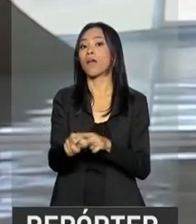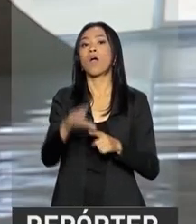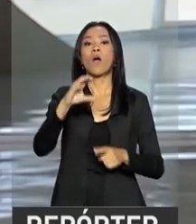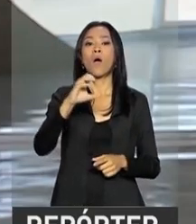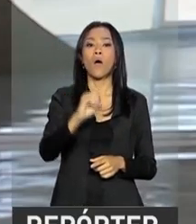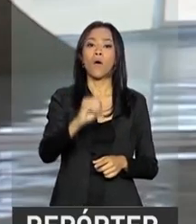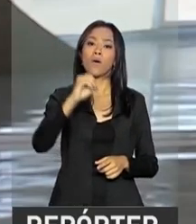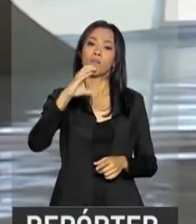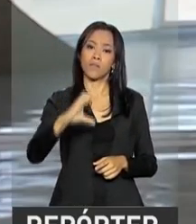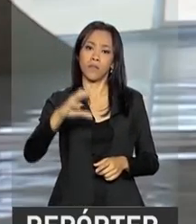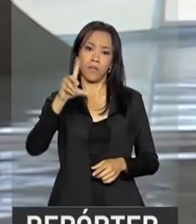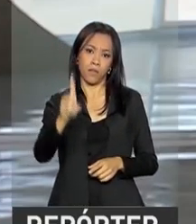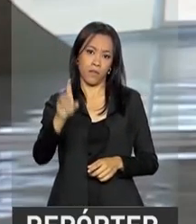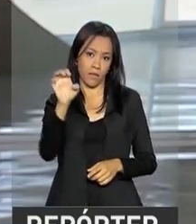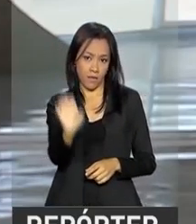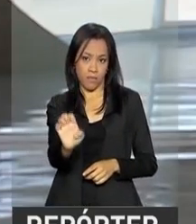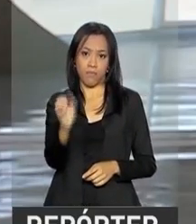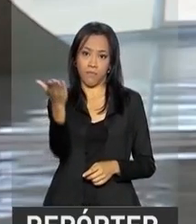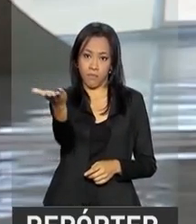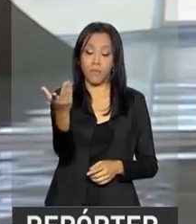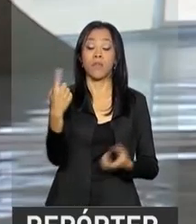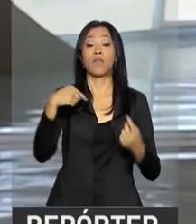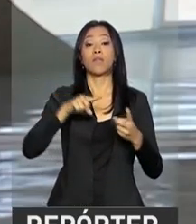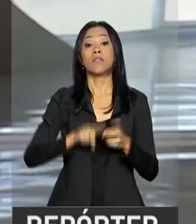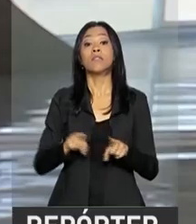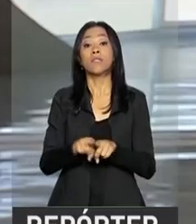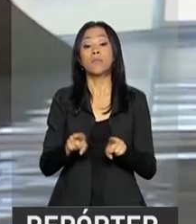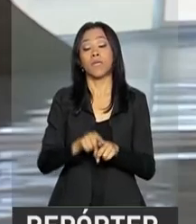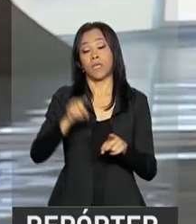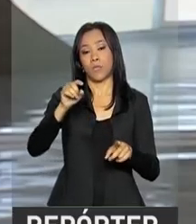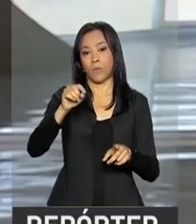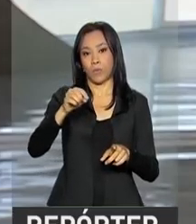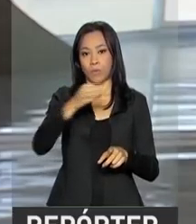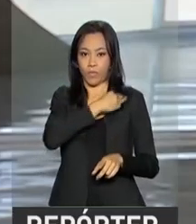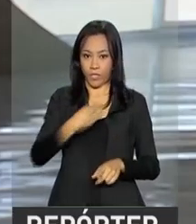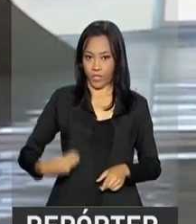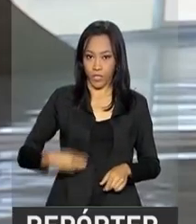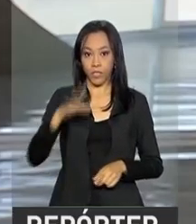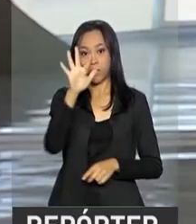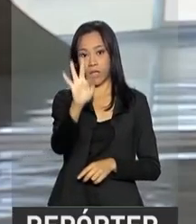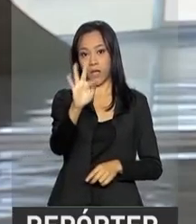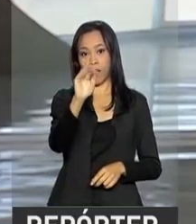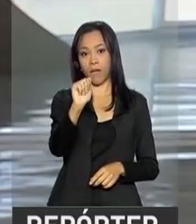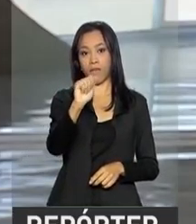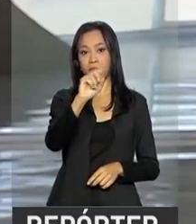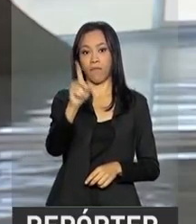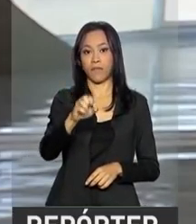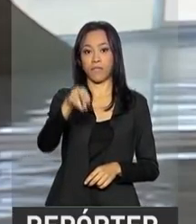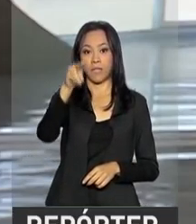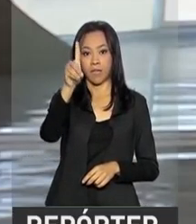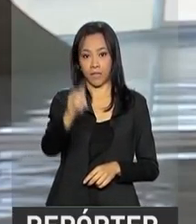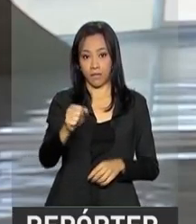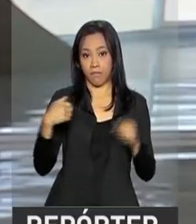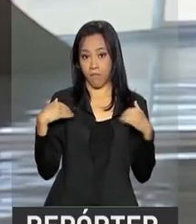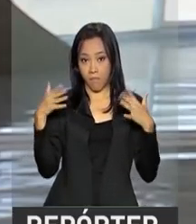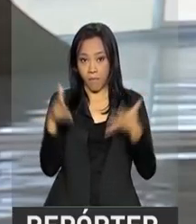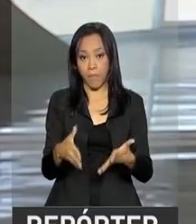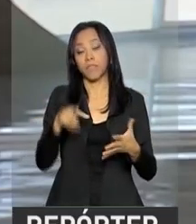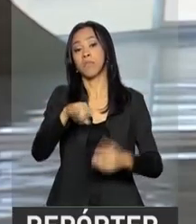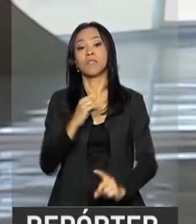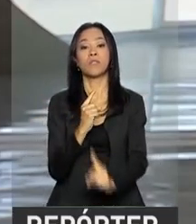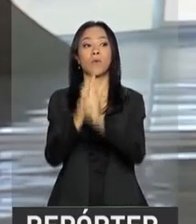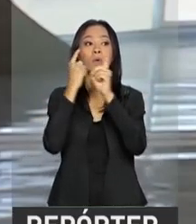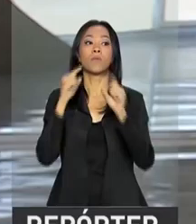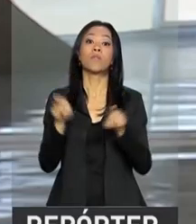cdf jose angel gurría o ministro da fazenda e henrique meirelles participa deste encontro o secretário josé o